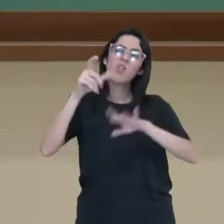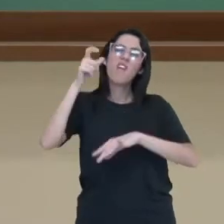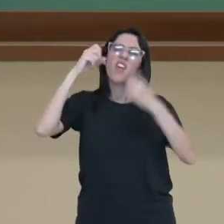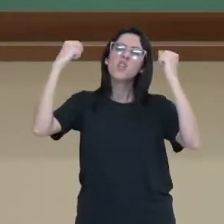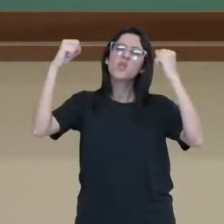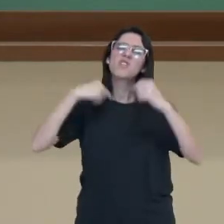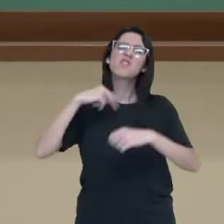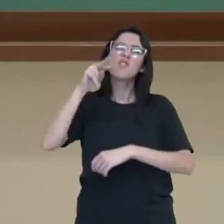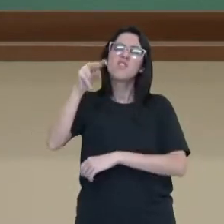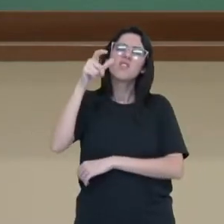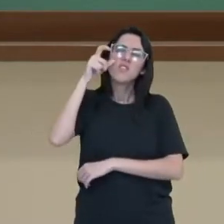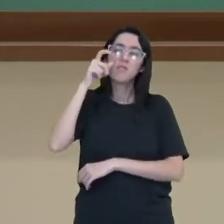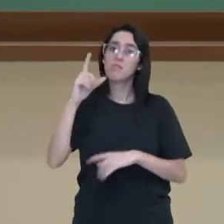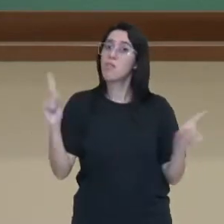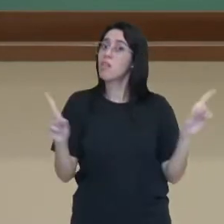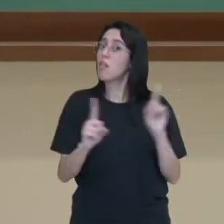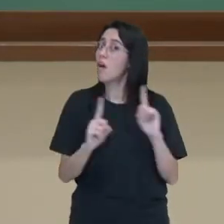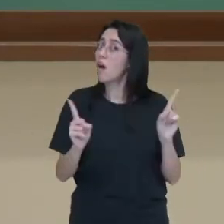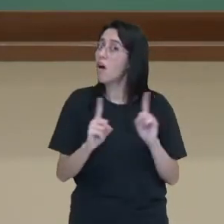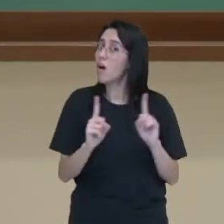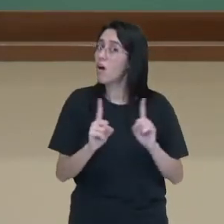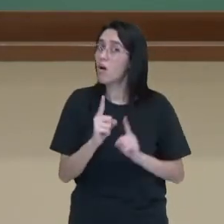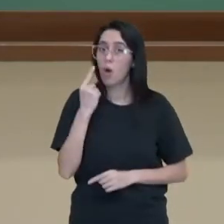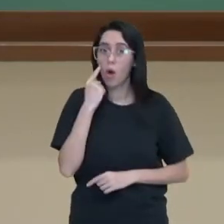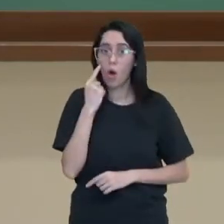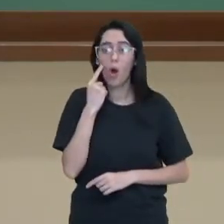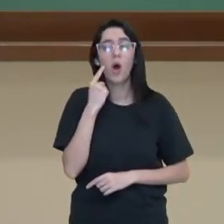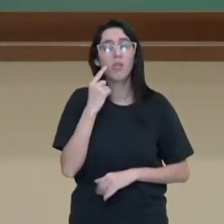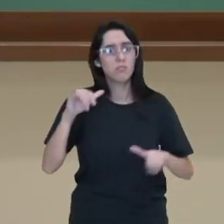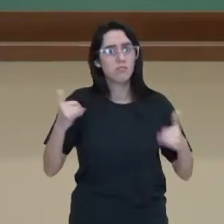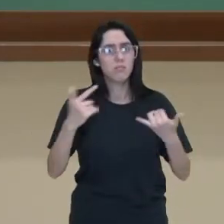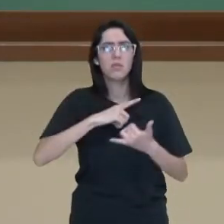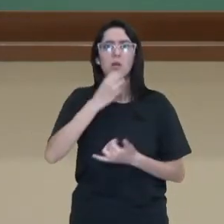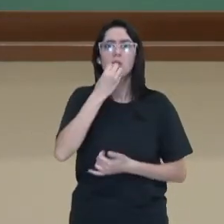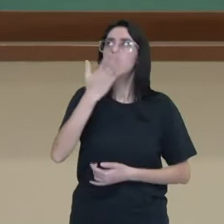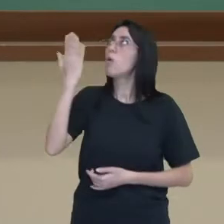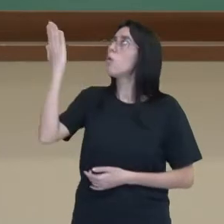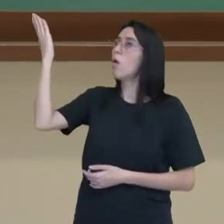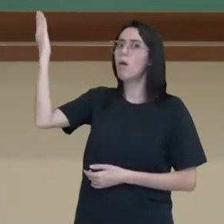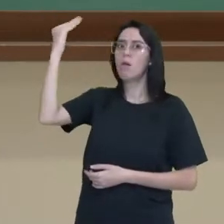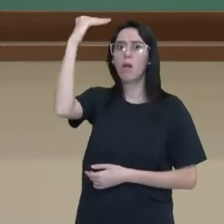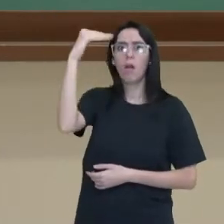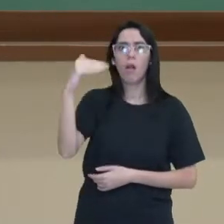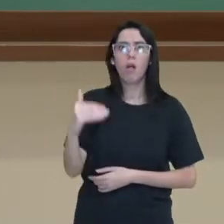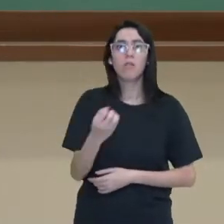educação física, nunca mais, hein, pessoal? Olha só quanta coisa você vai